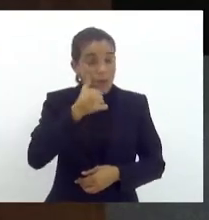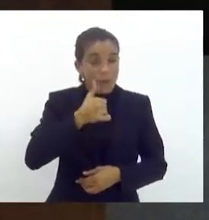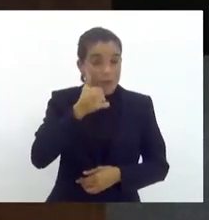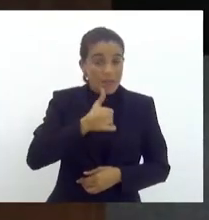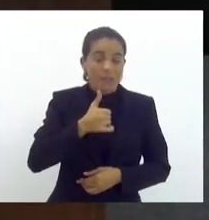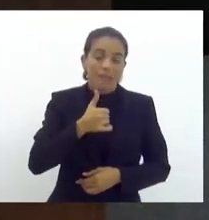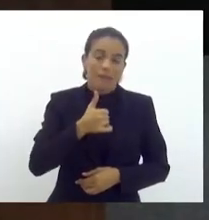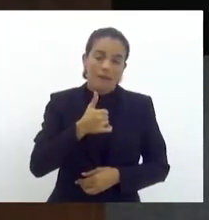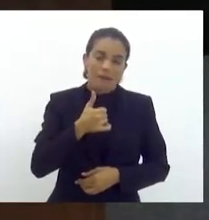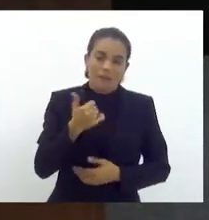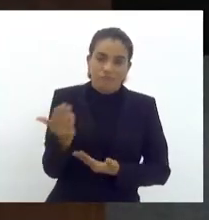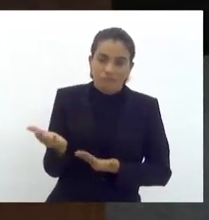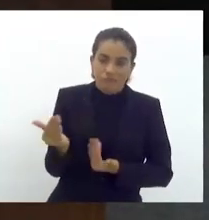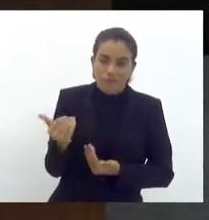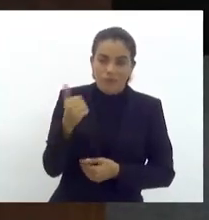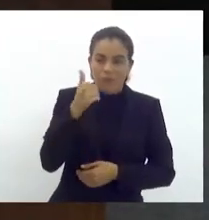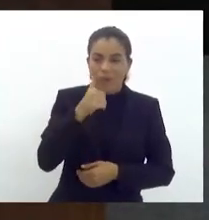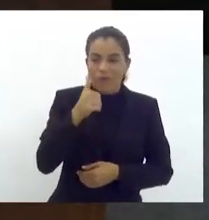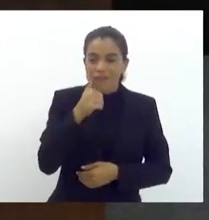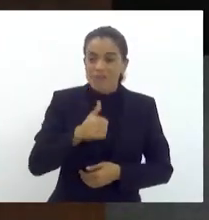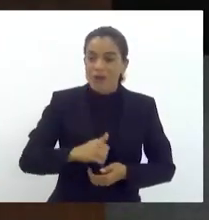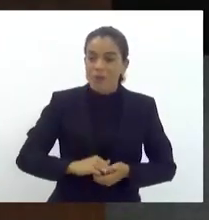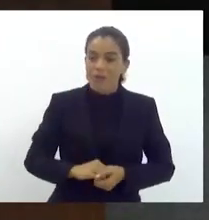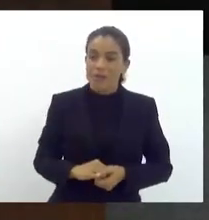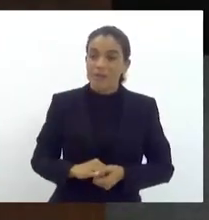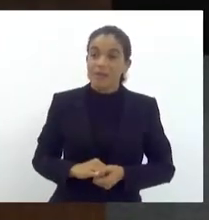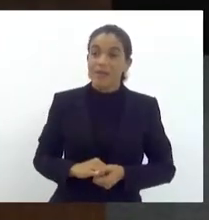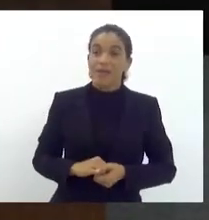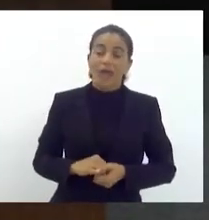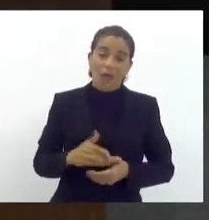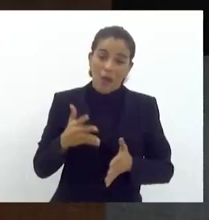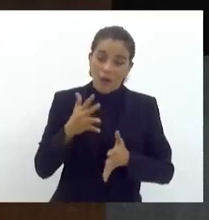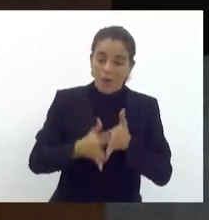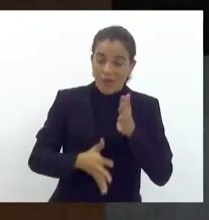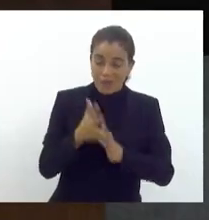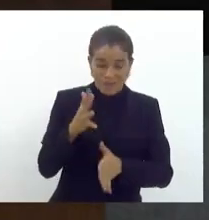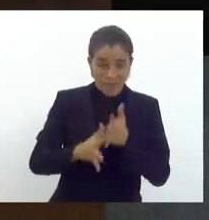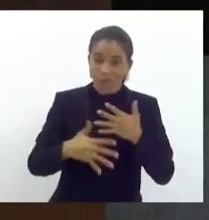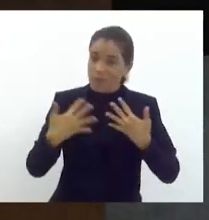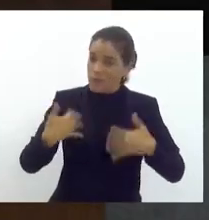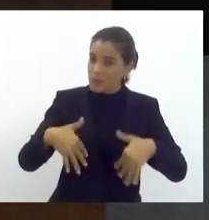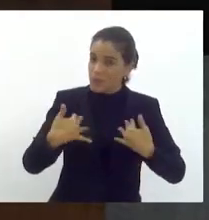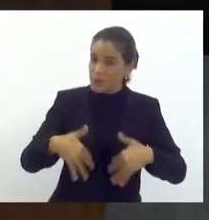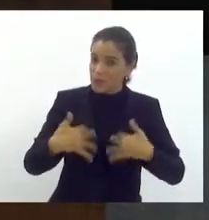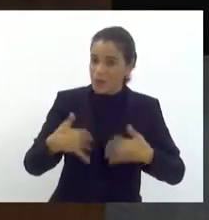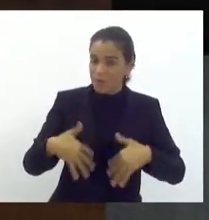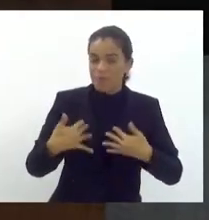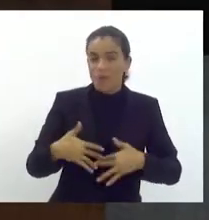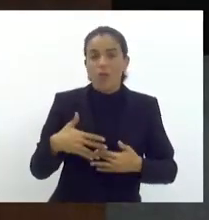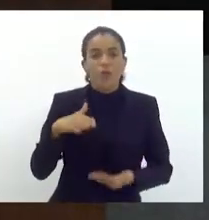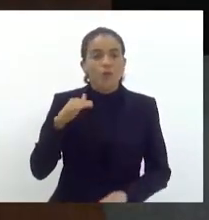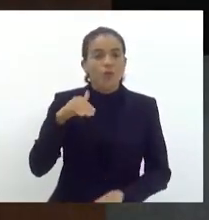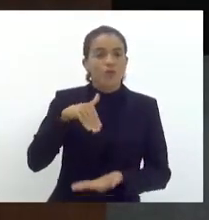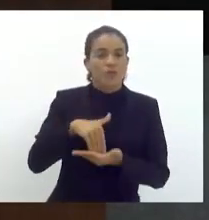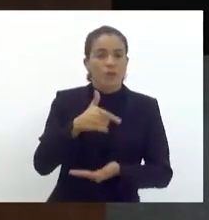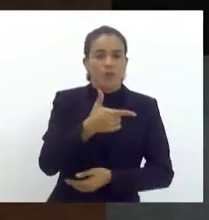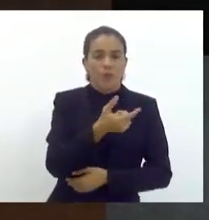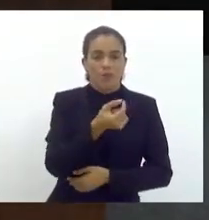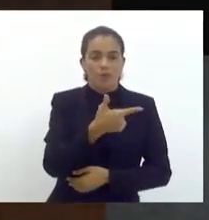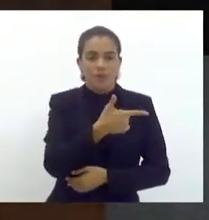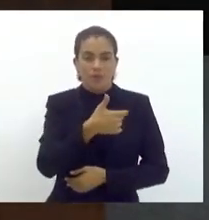situação de vulnerabilidade é de um impacto enorme ao final de 2021